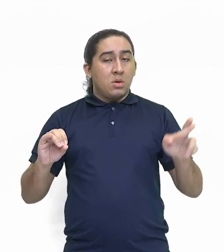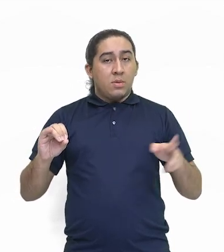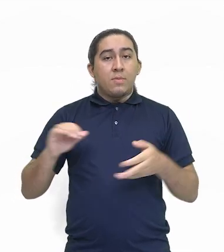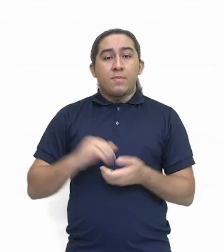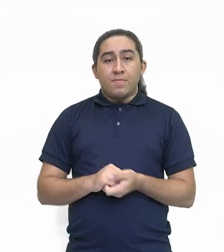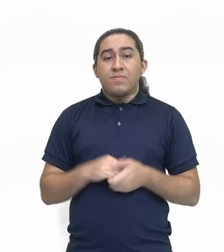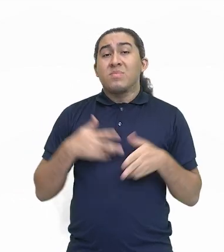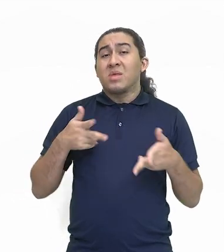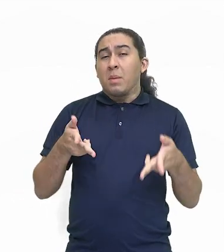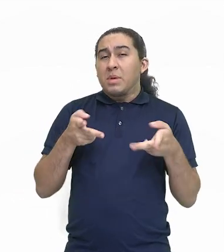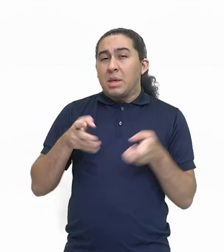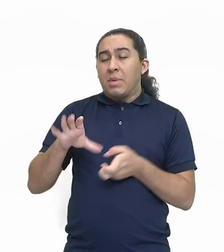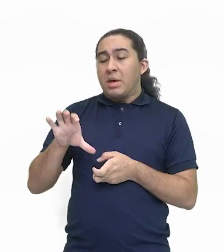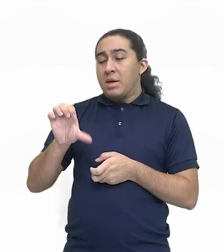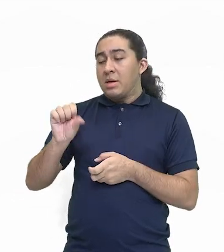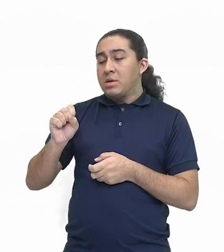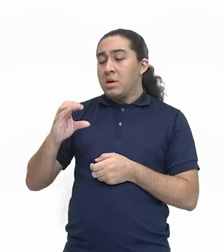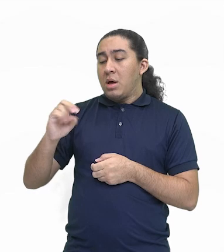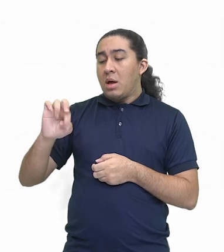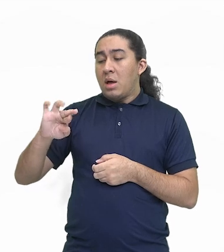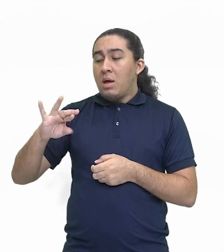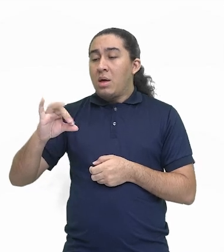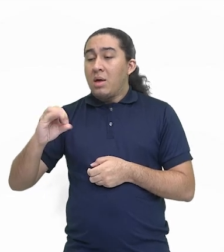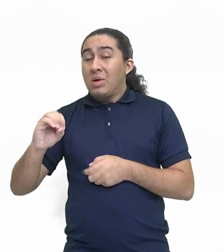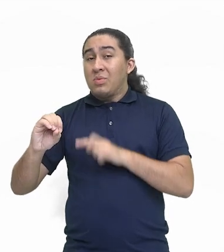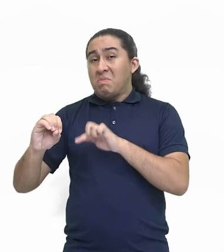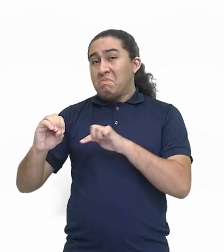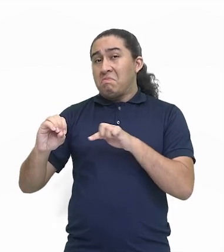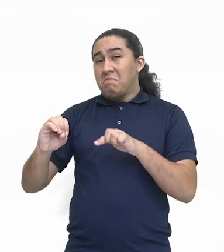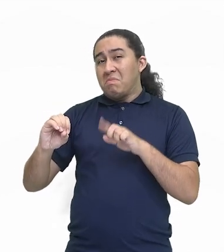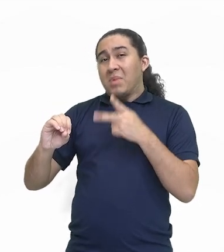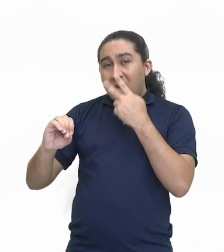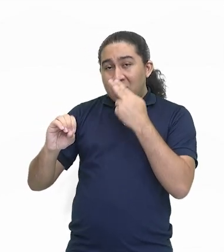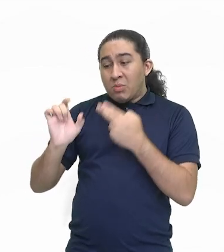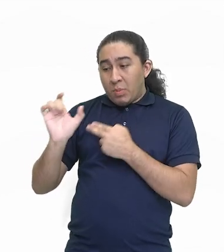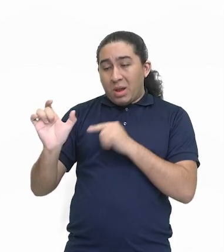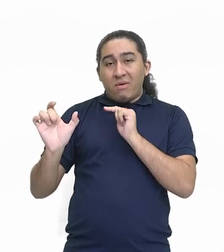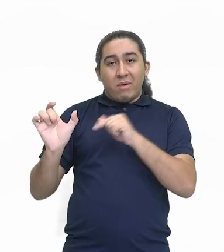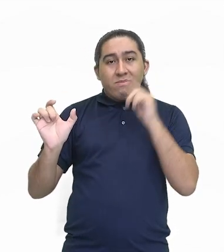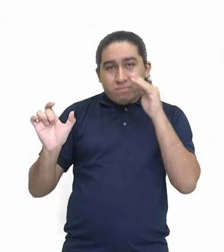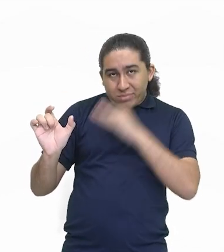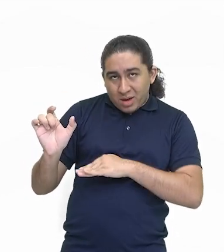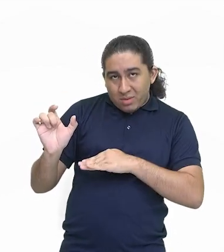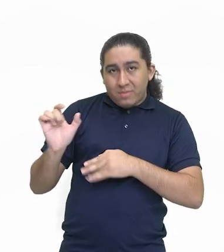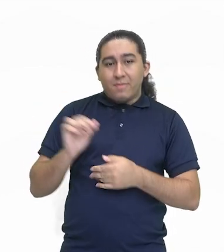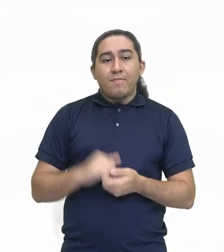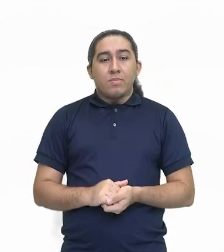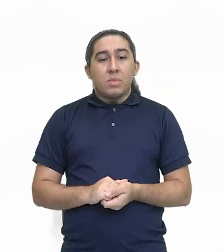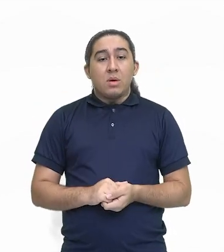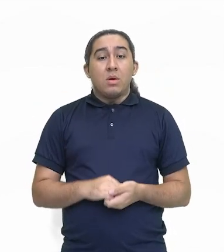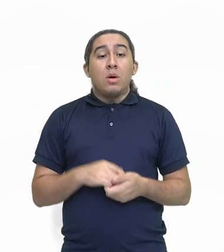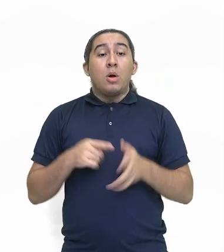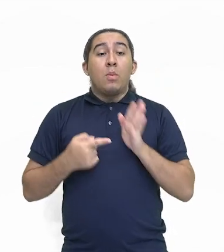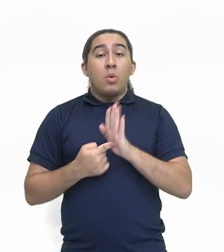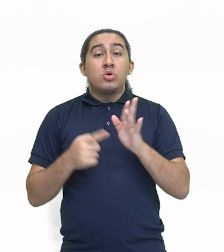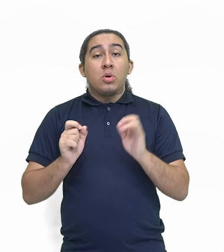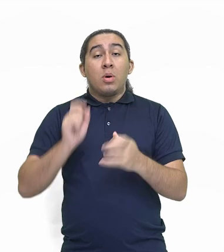esse escárnio, né? A gente já vê que não é um negócio bom, né? Então, ela apresenta uma